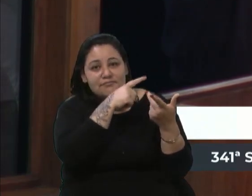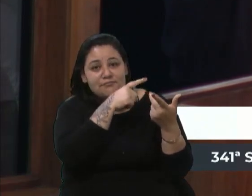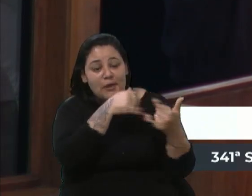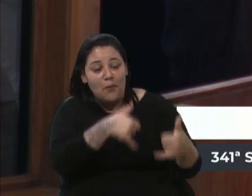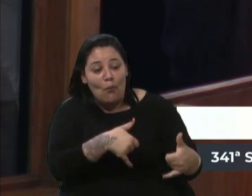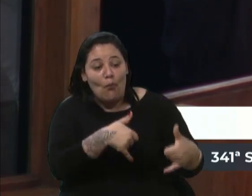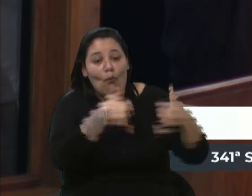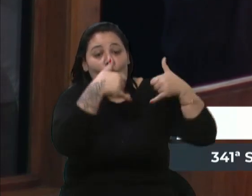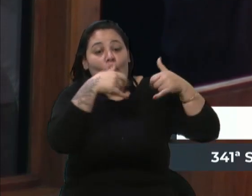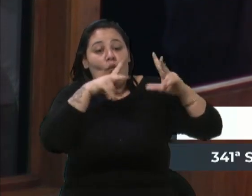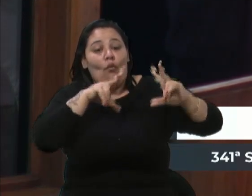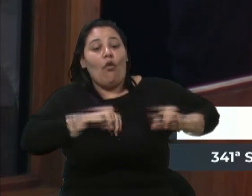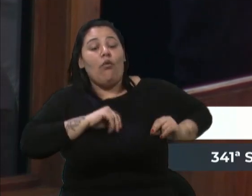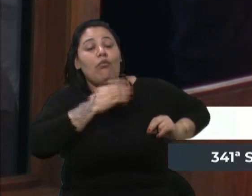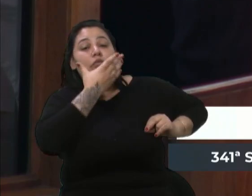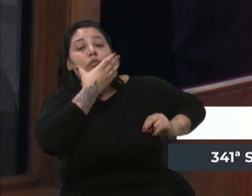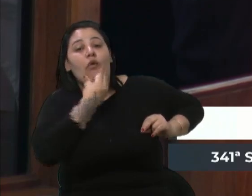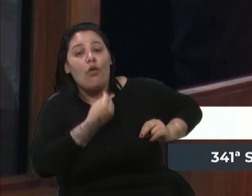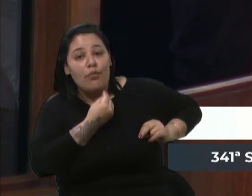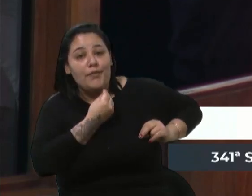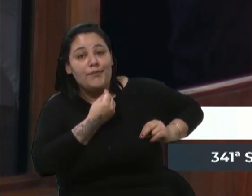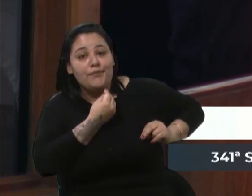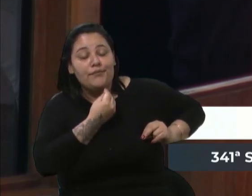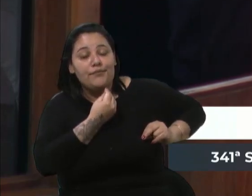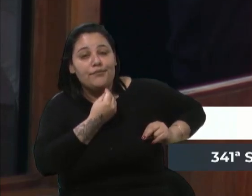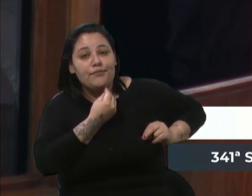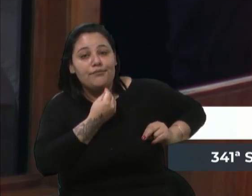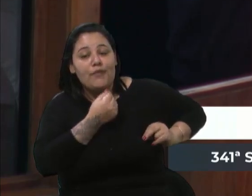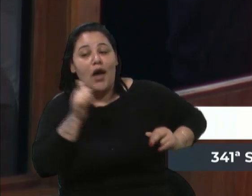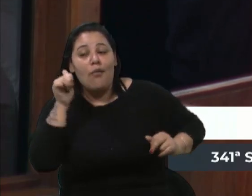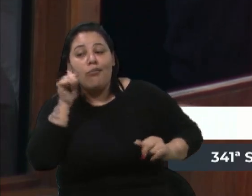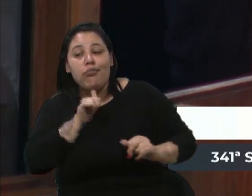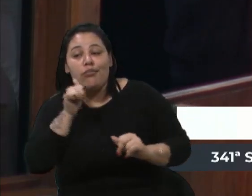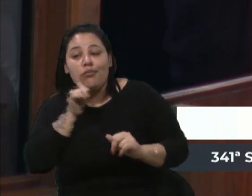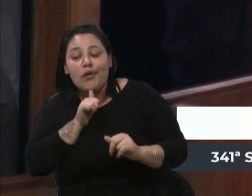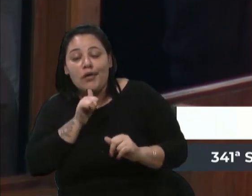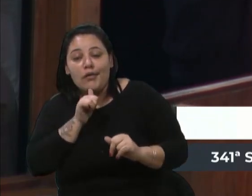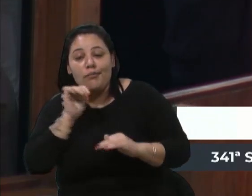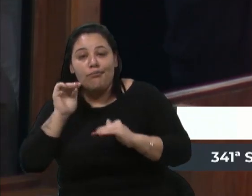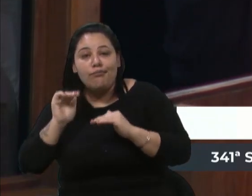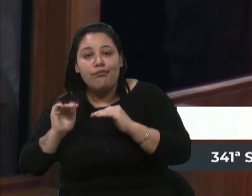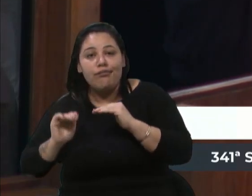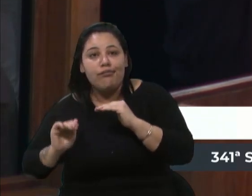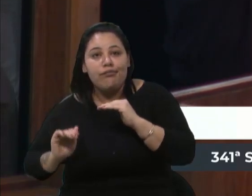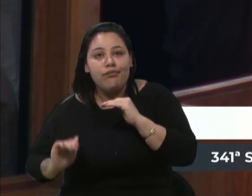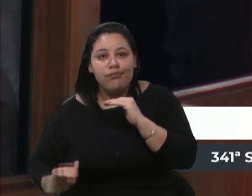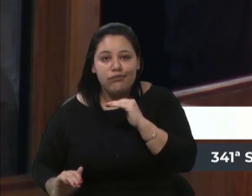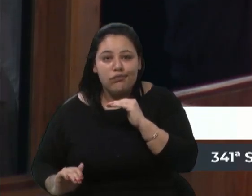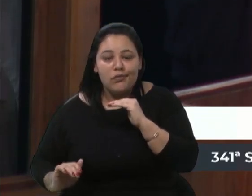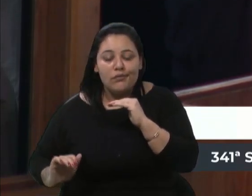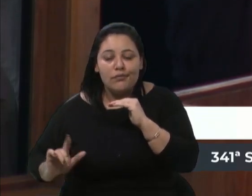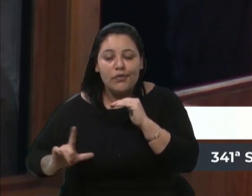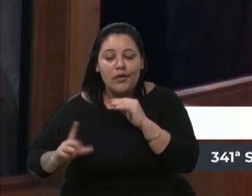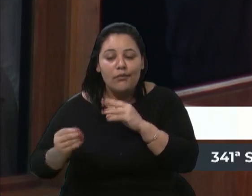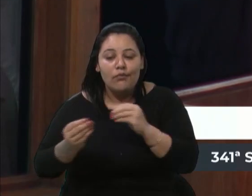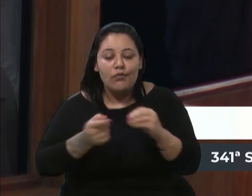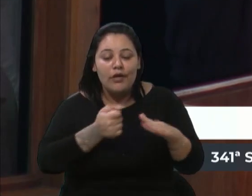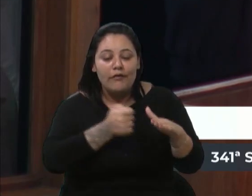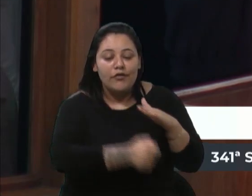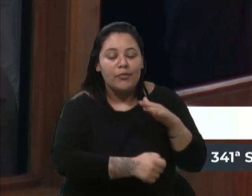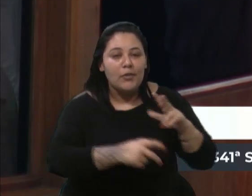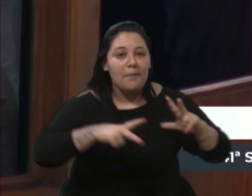homens em relação às mulheres. Há muitos investimentos públicos e